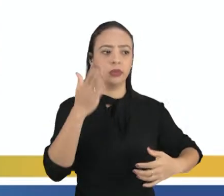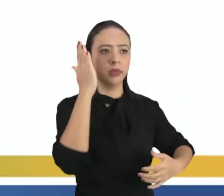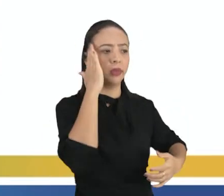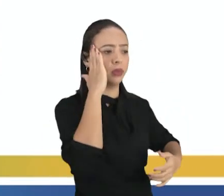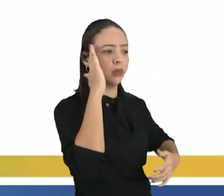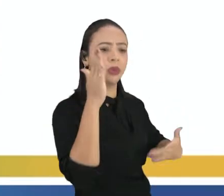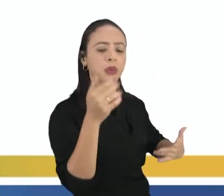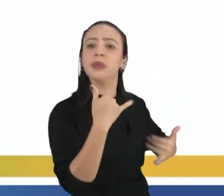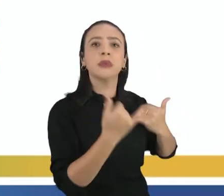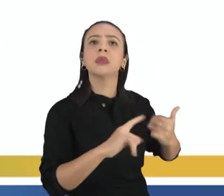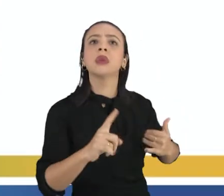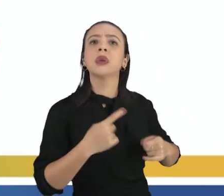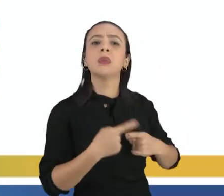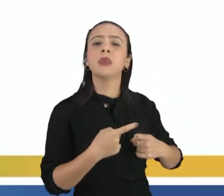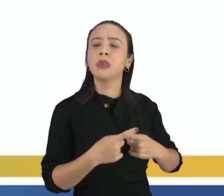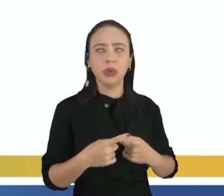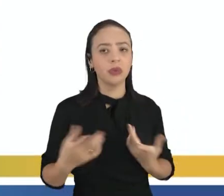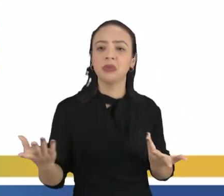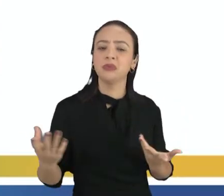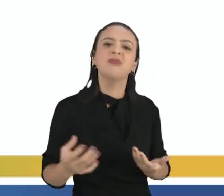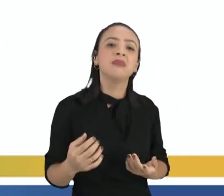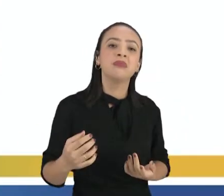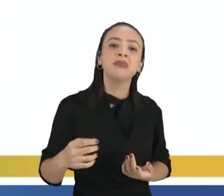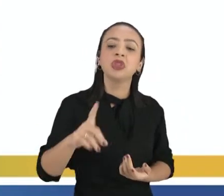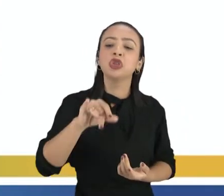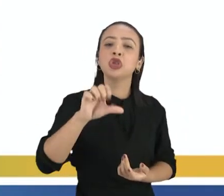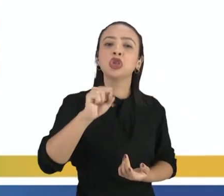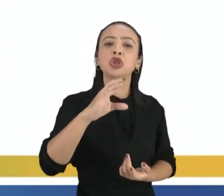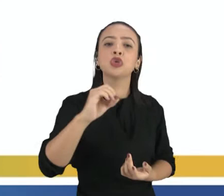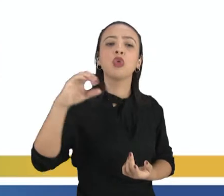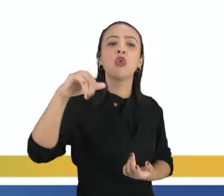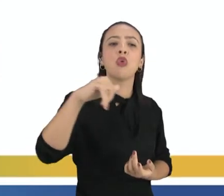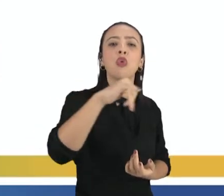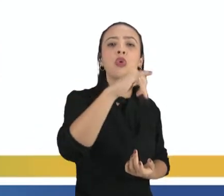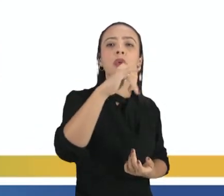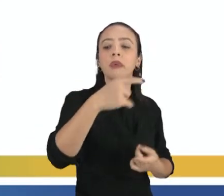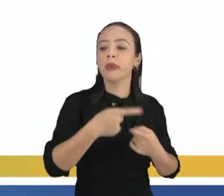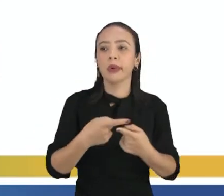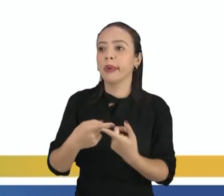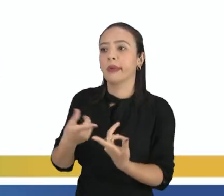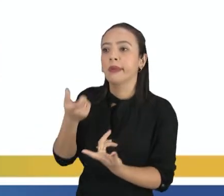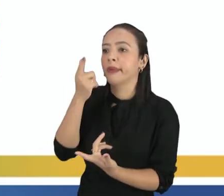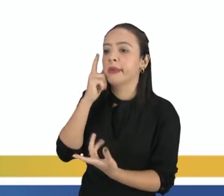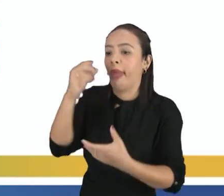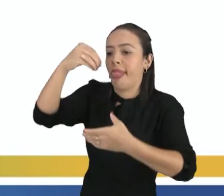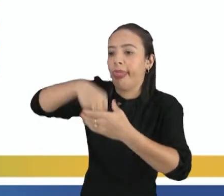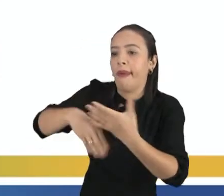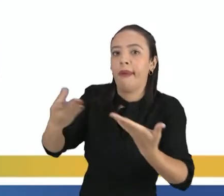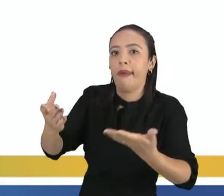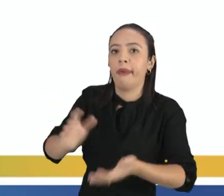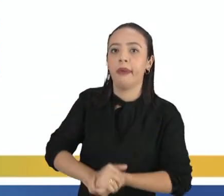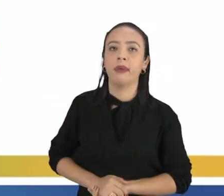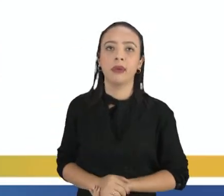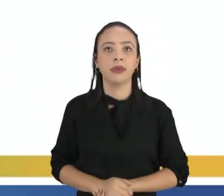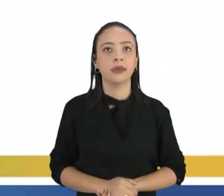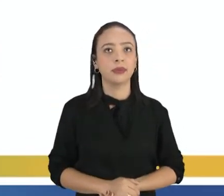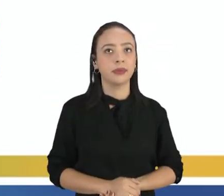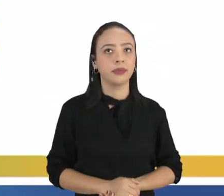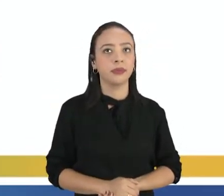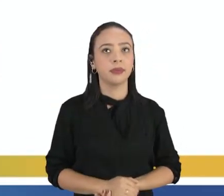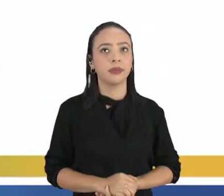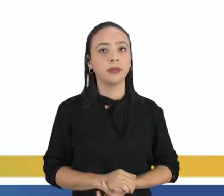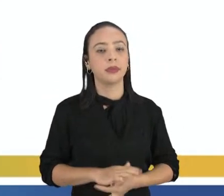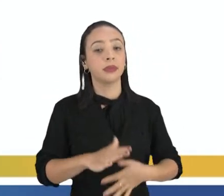não brinca de disco voador? Porque no disco eu não caibo, bobalhão. Né? Então vejam que